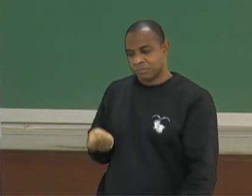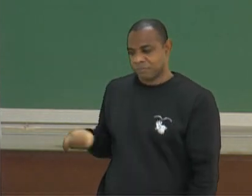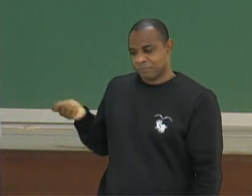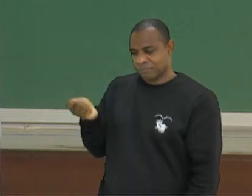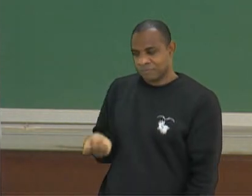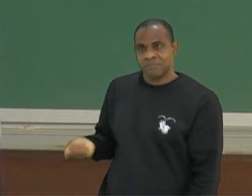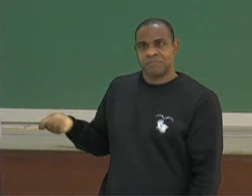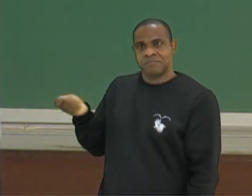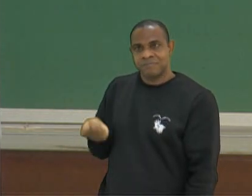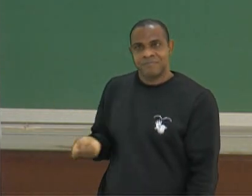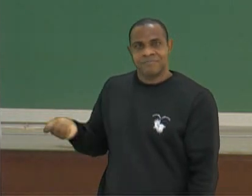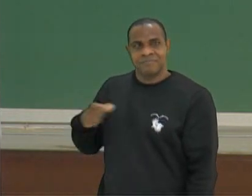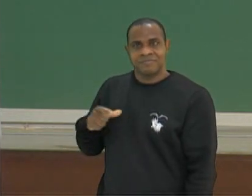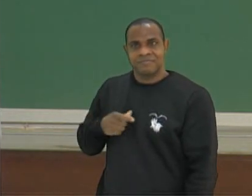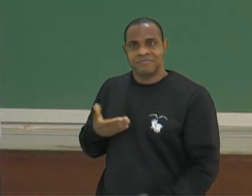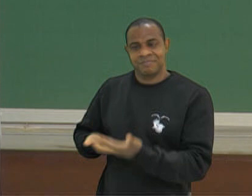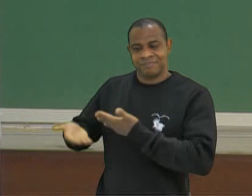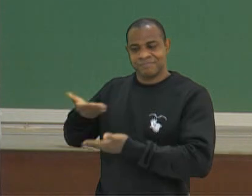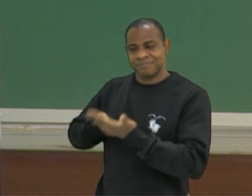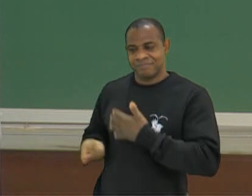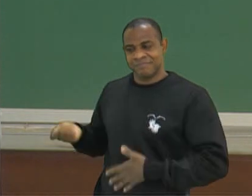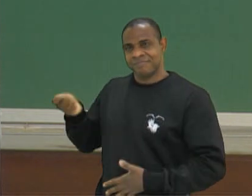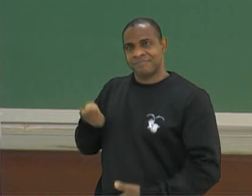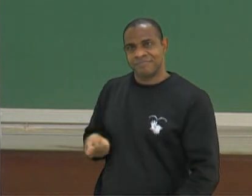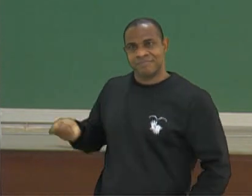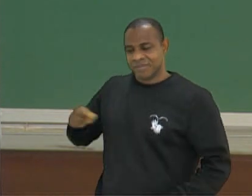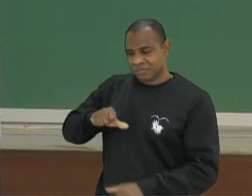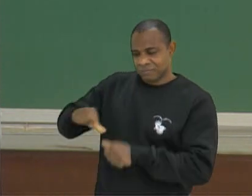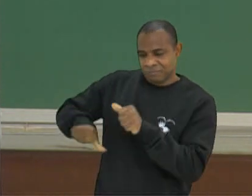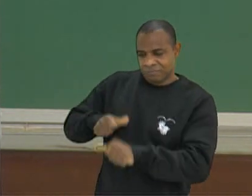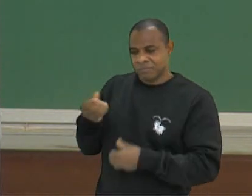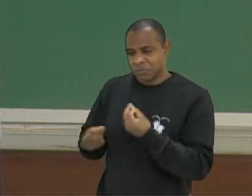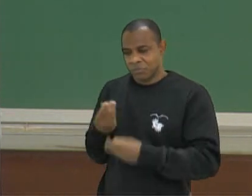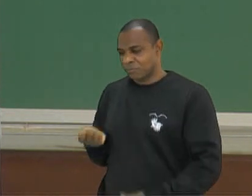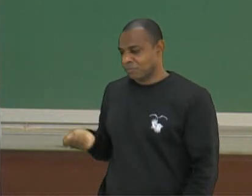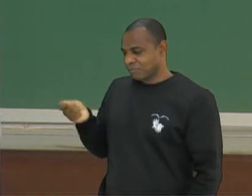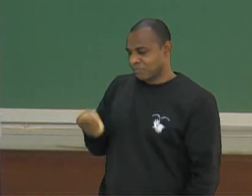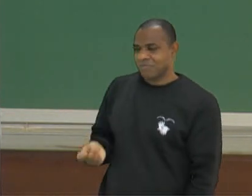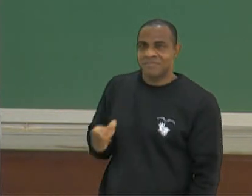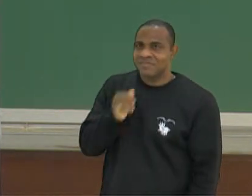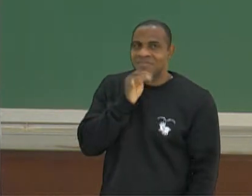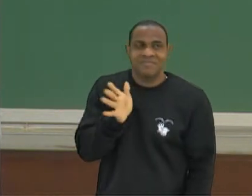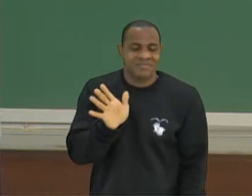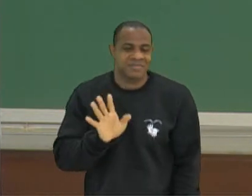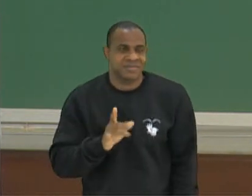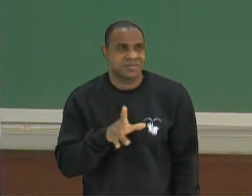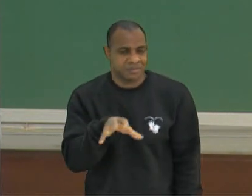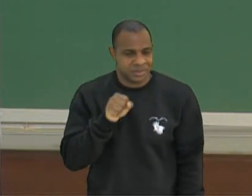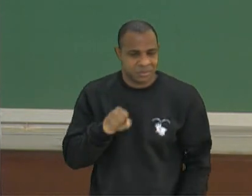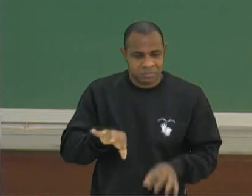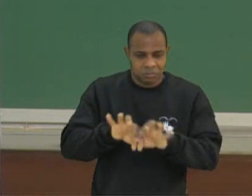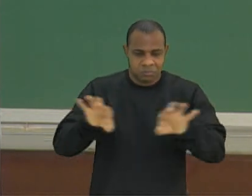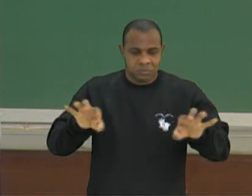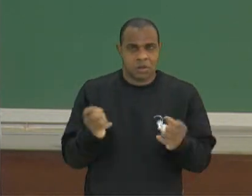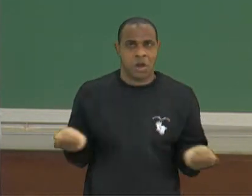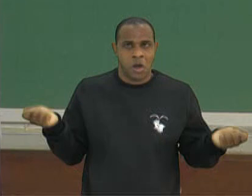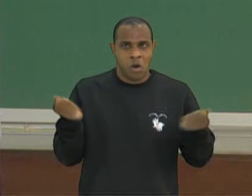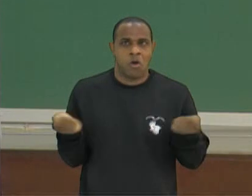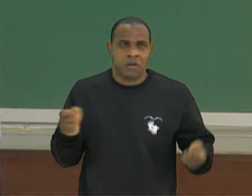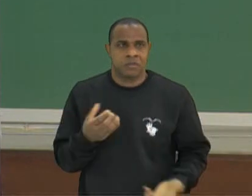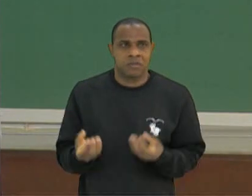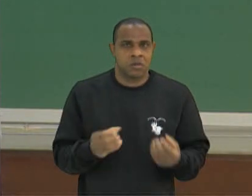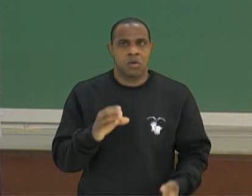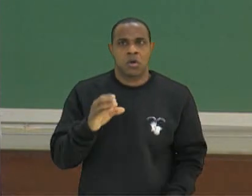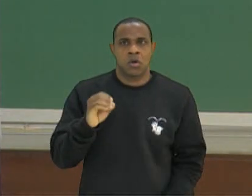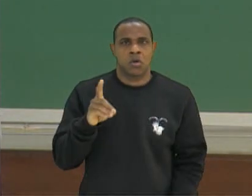você vai ter também essa transição. Imagina uma situação onde você pega uma corda de nylon, por exemplo, e